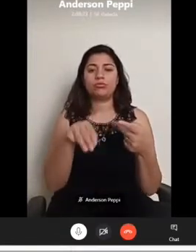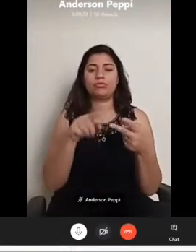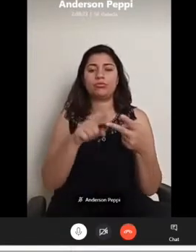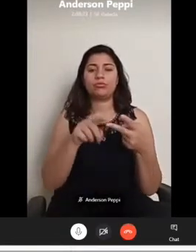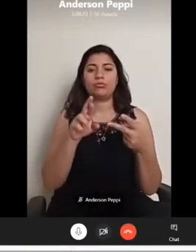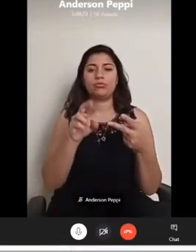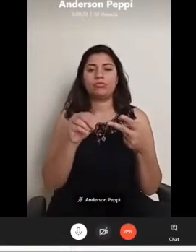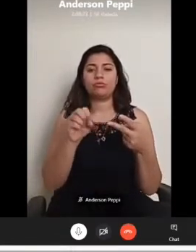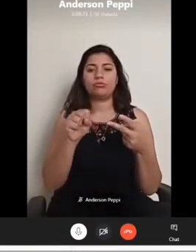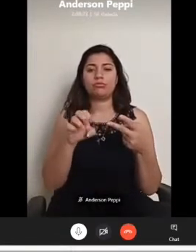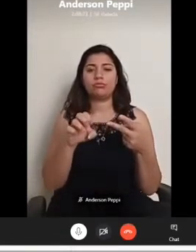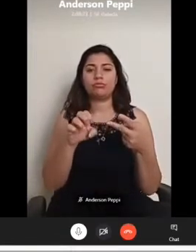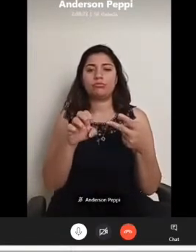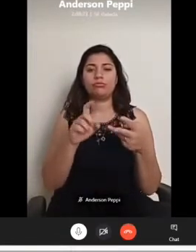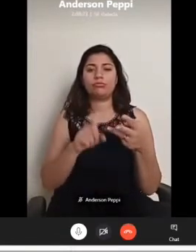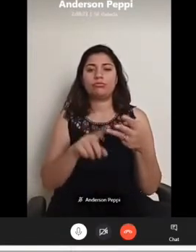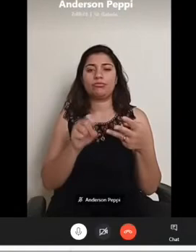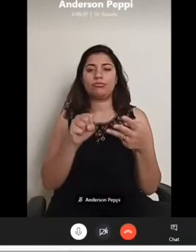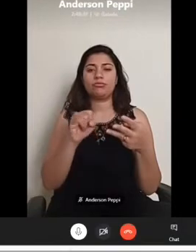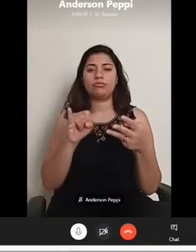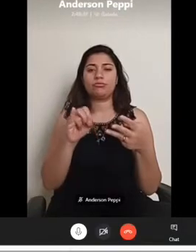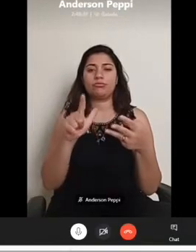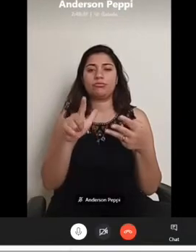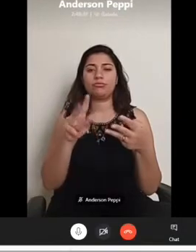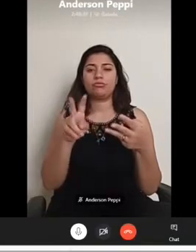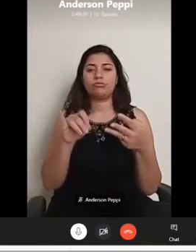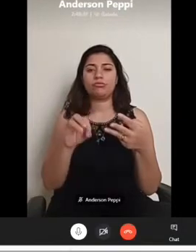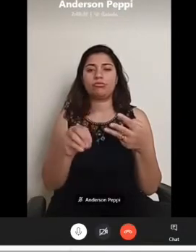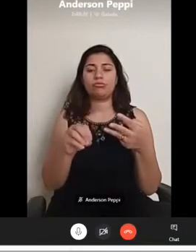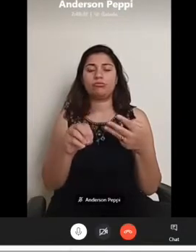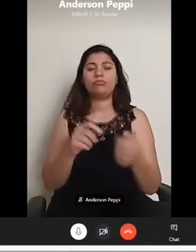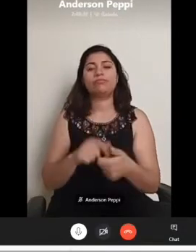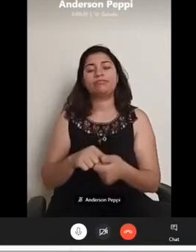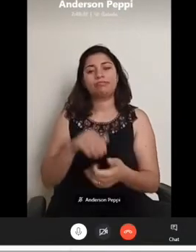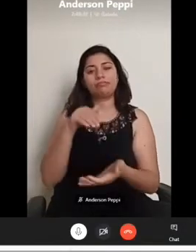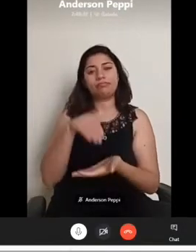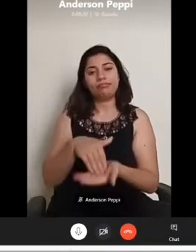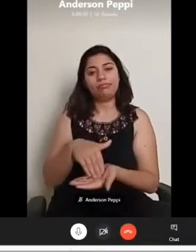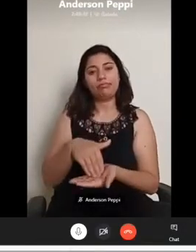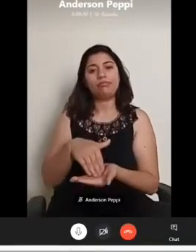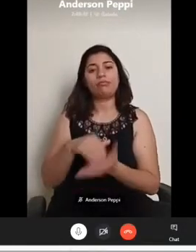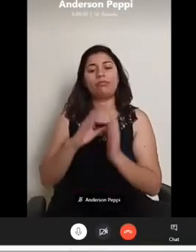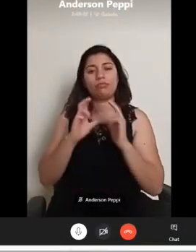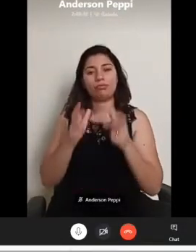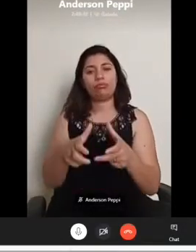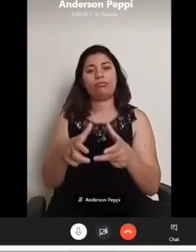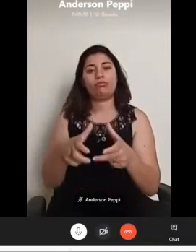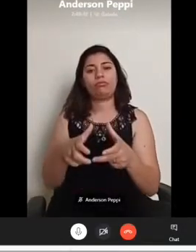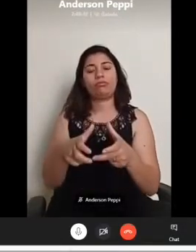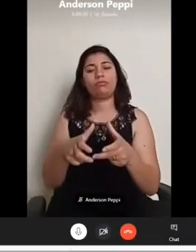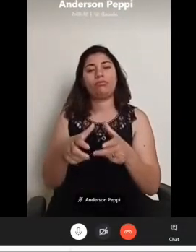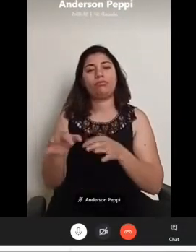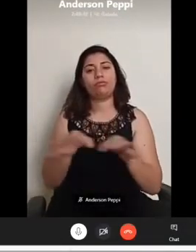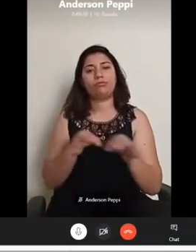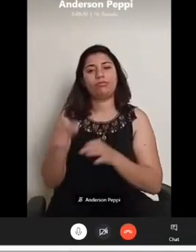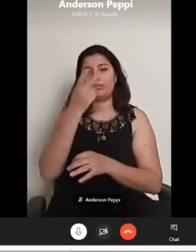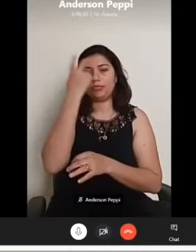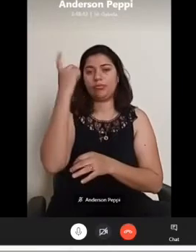Silvio dos Santos. Finalizando, a Sexta Comissão de Defesa do Cidadão e dos Direitos